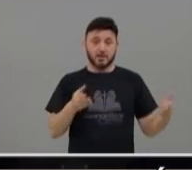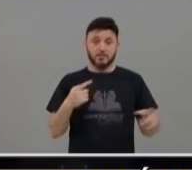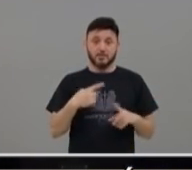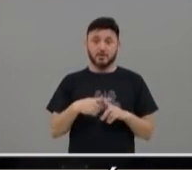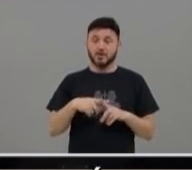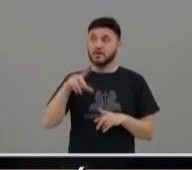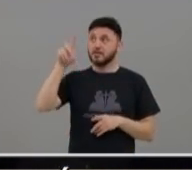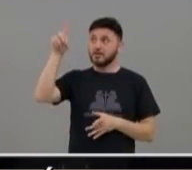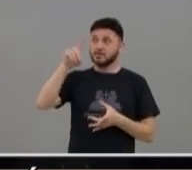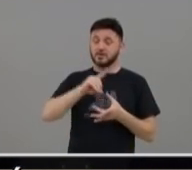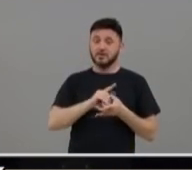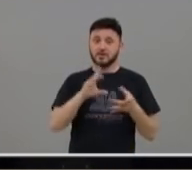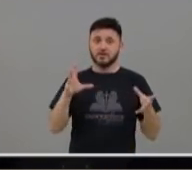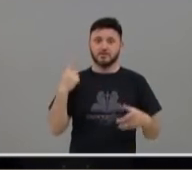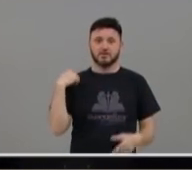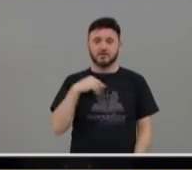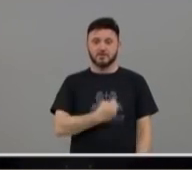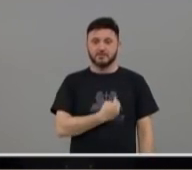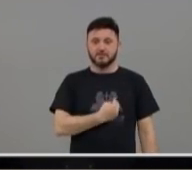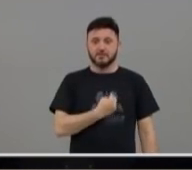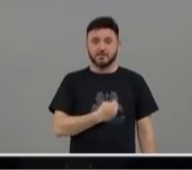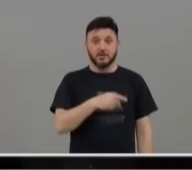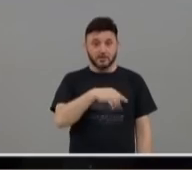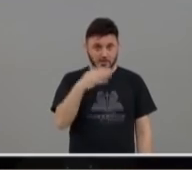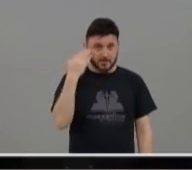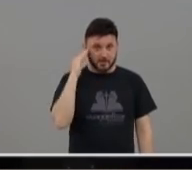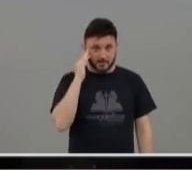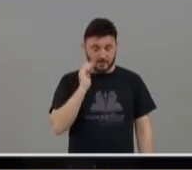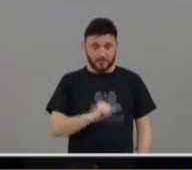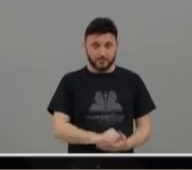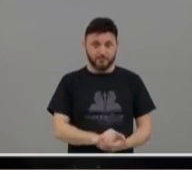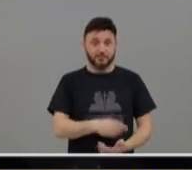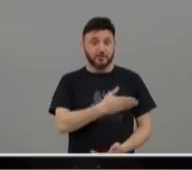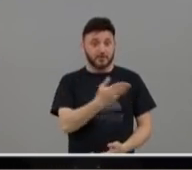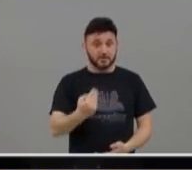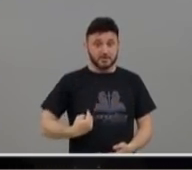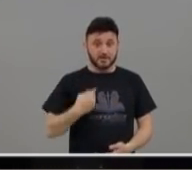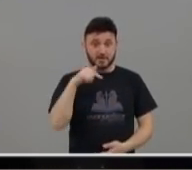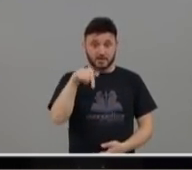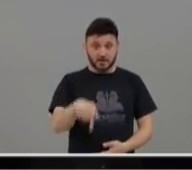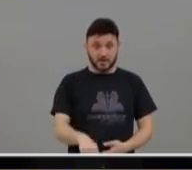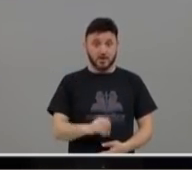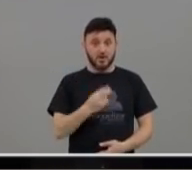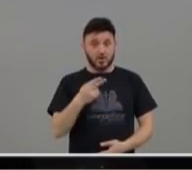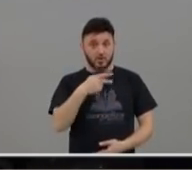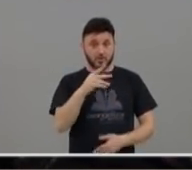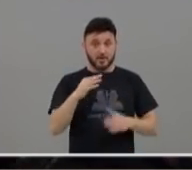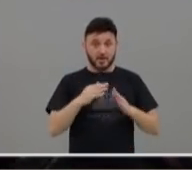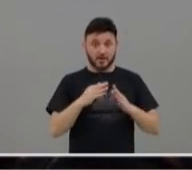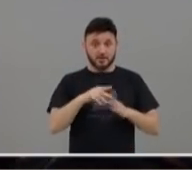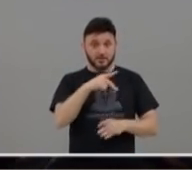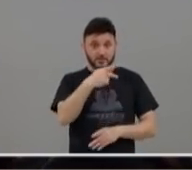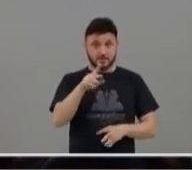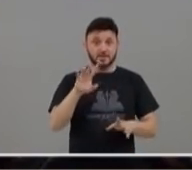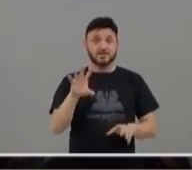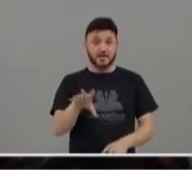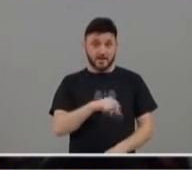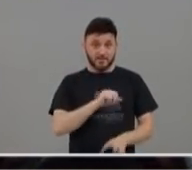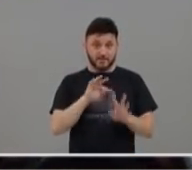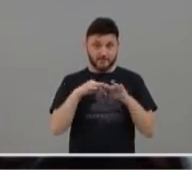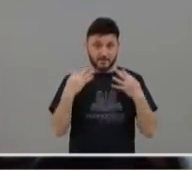Você que está em casa, você também vai entender isso que o padre está te dizendo. Você que está aqui, você que está aqui, vocês amam a família de vocês, sim ou